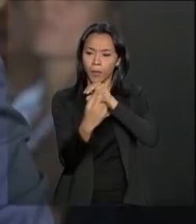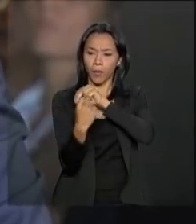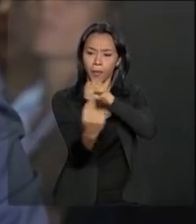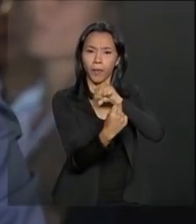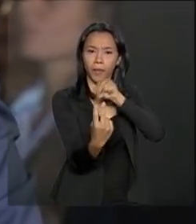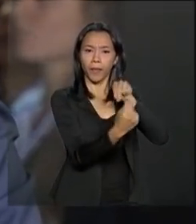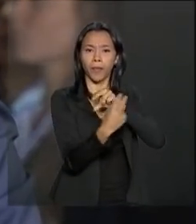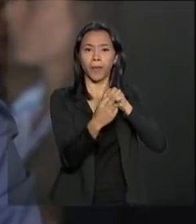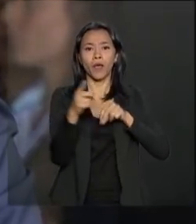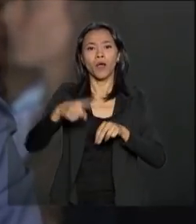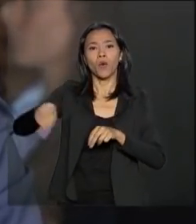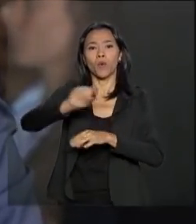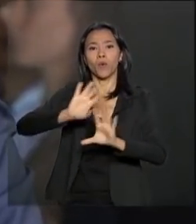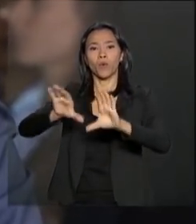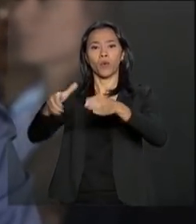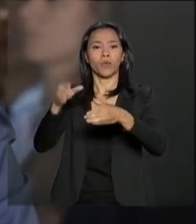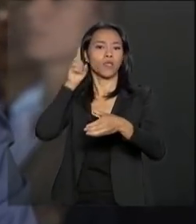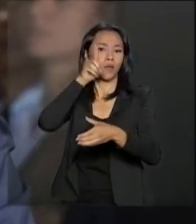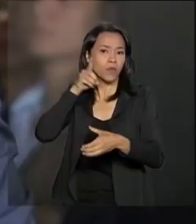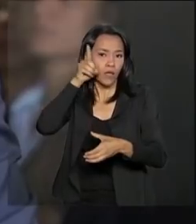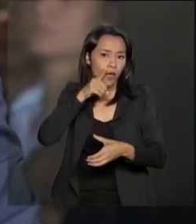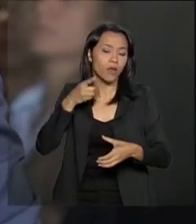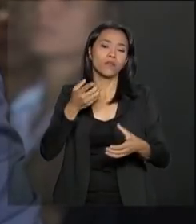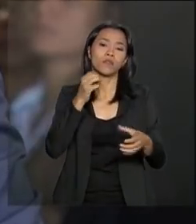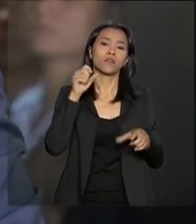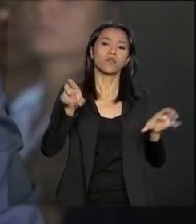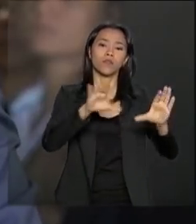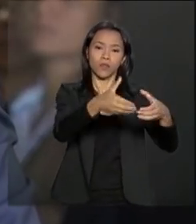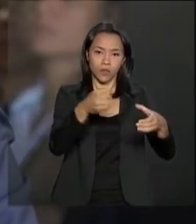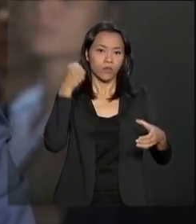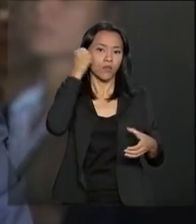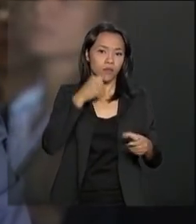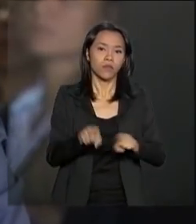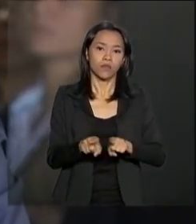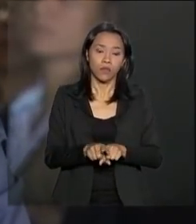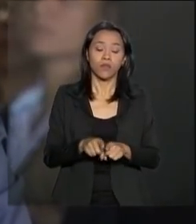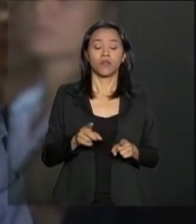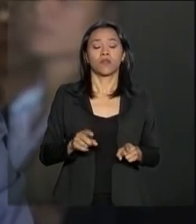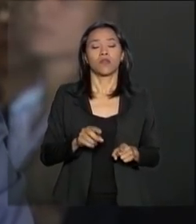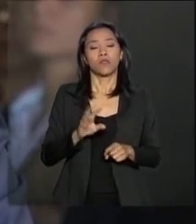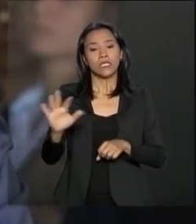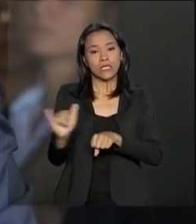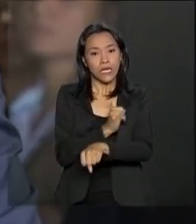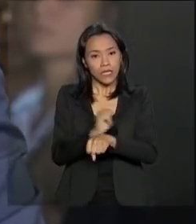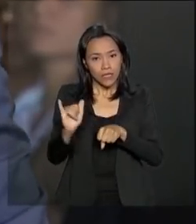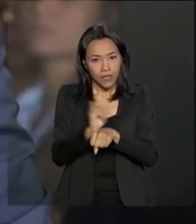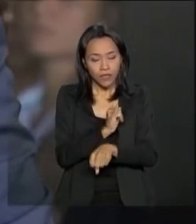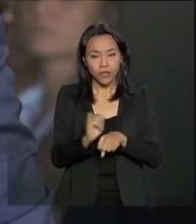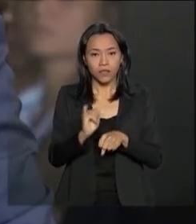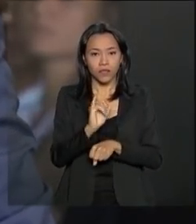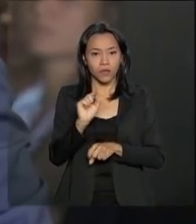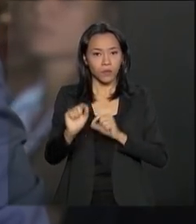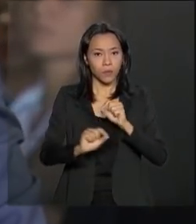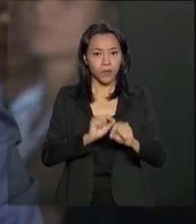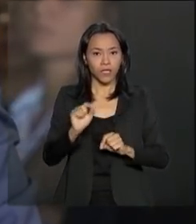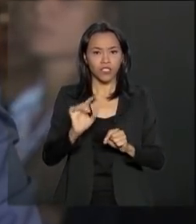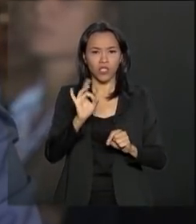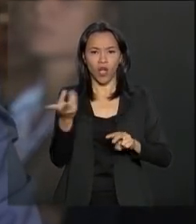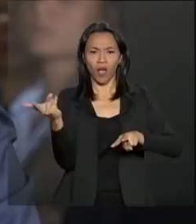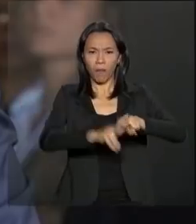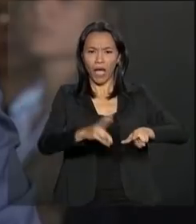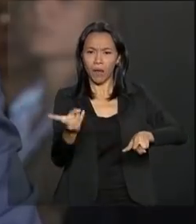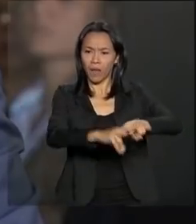parlamentares. Não haverá aqui a estratégia não muito eficaz de somente elevar penas.